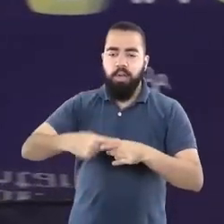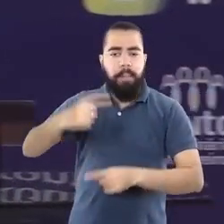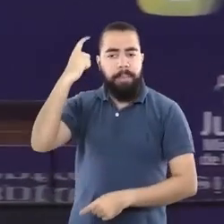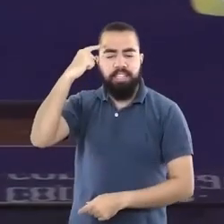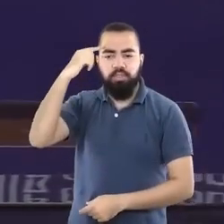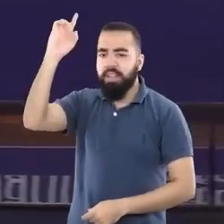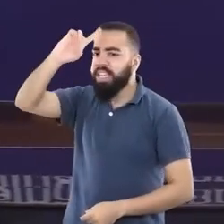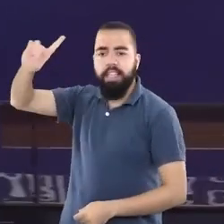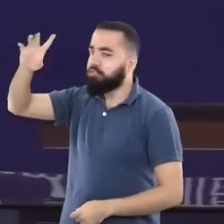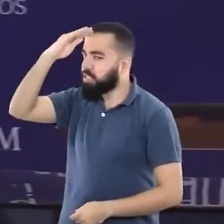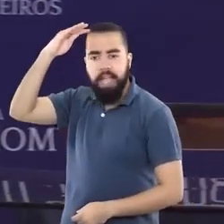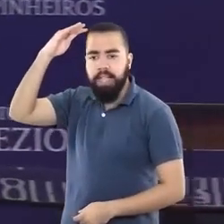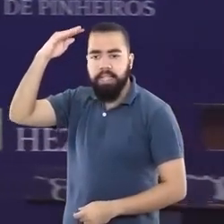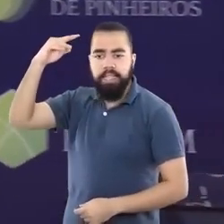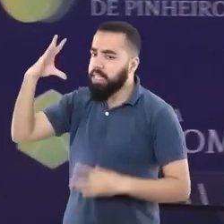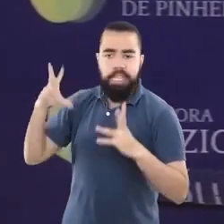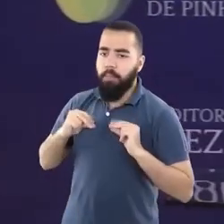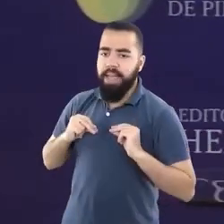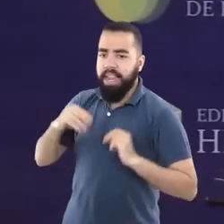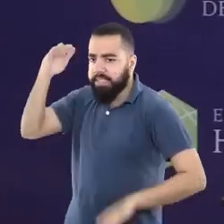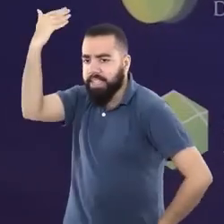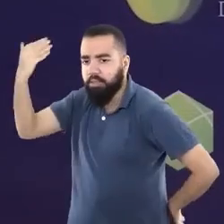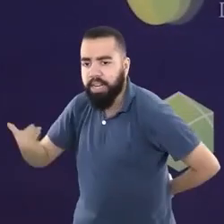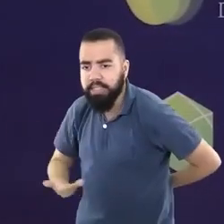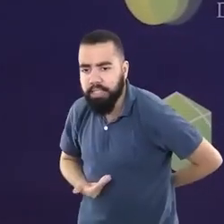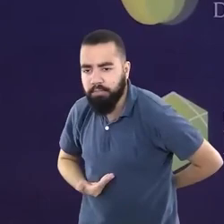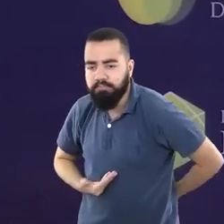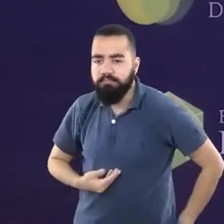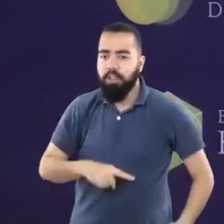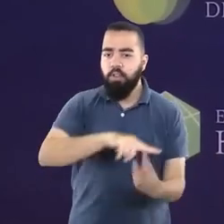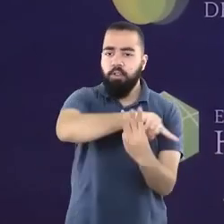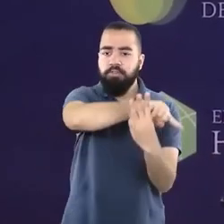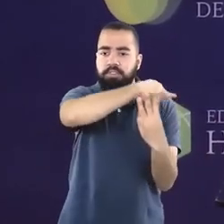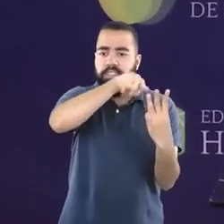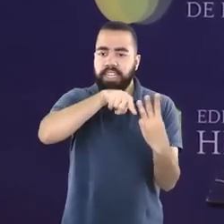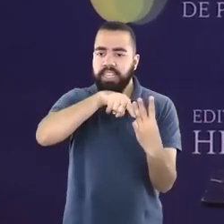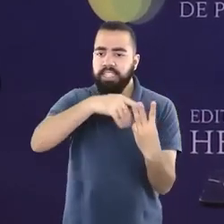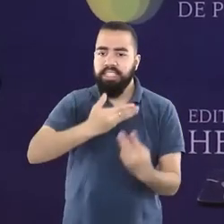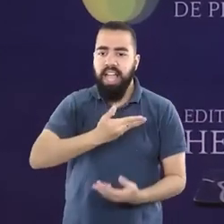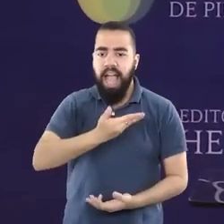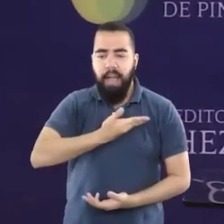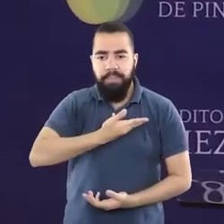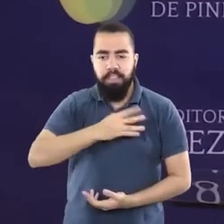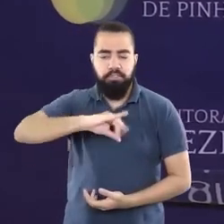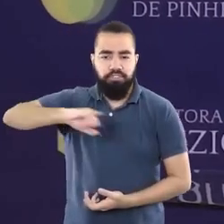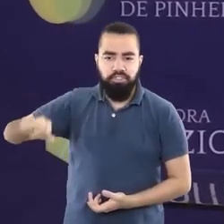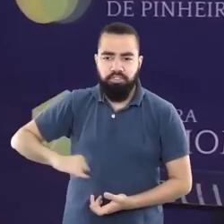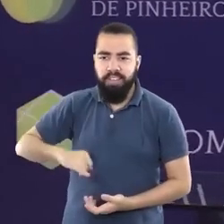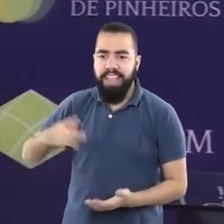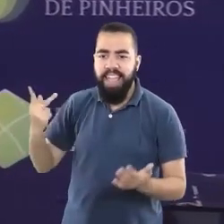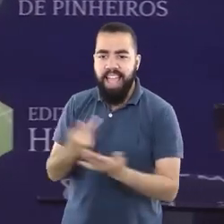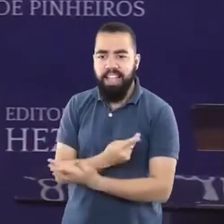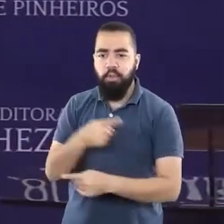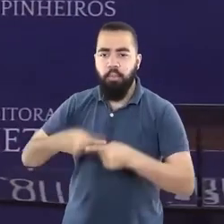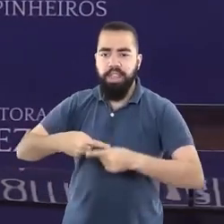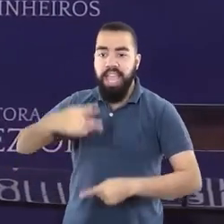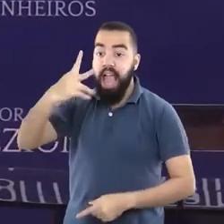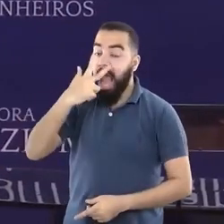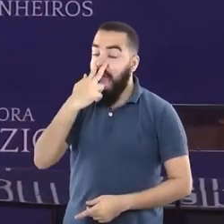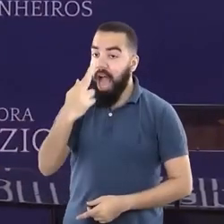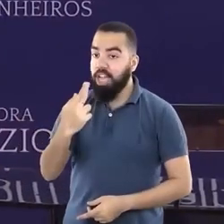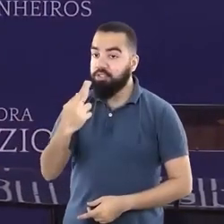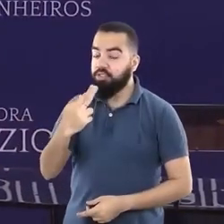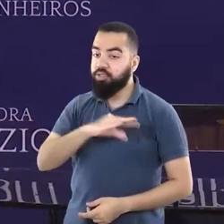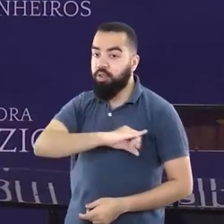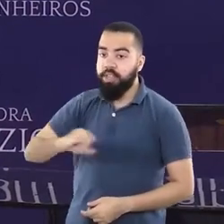ser adorado no sofrimento. Os amigos de Jó estavam errados, porque acharam que Jó estava sofrendo porque tinha cometido